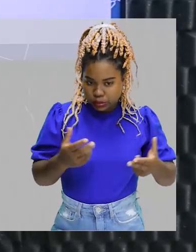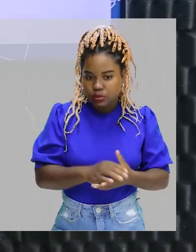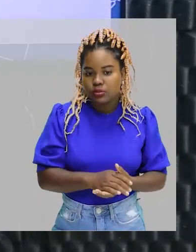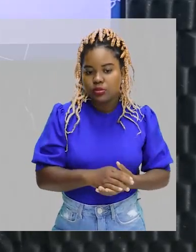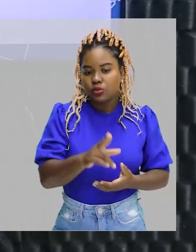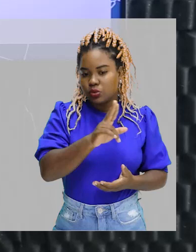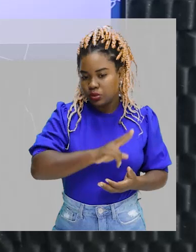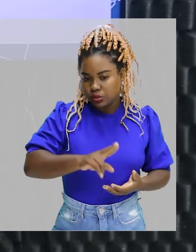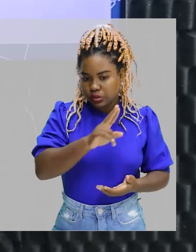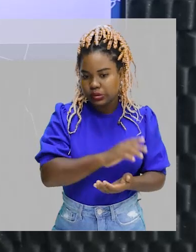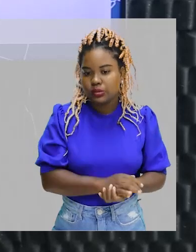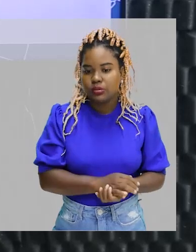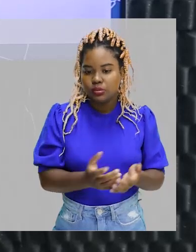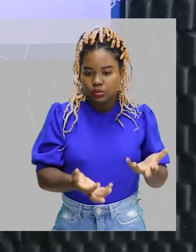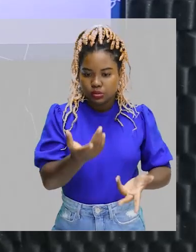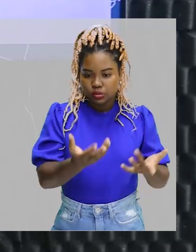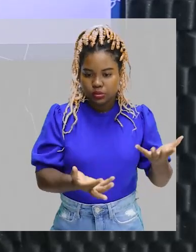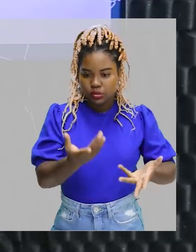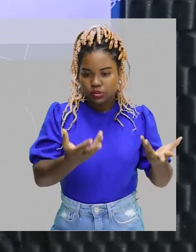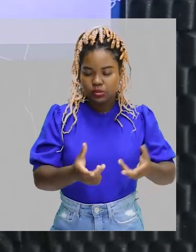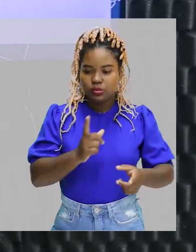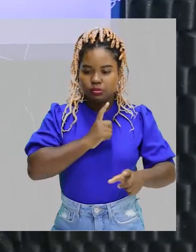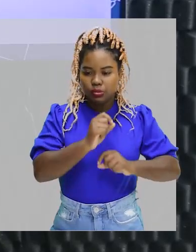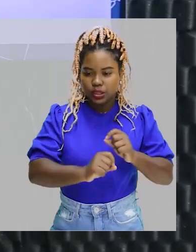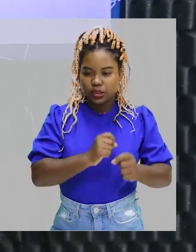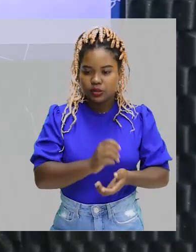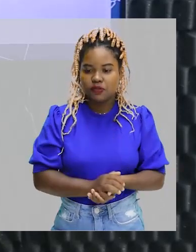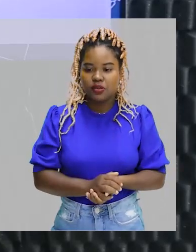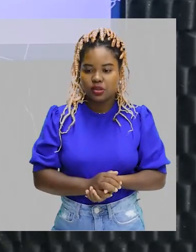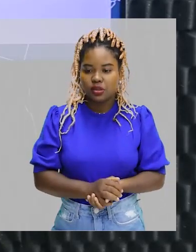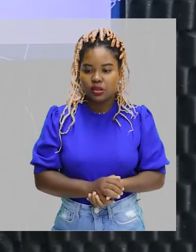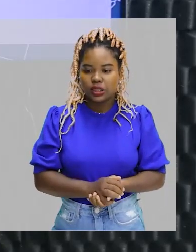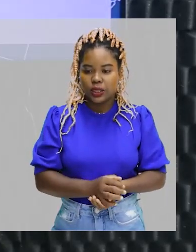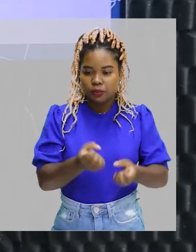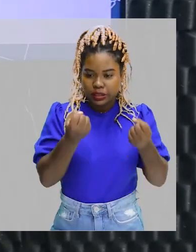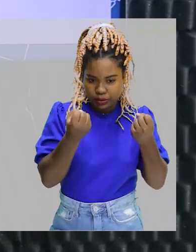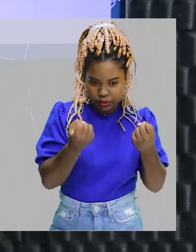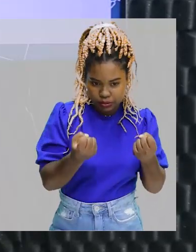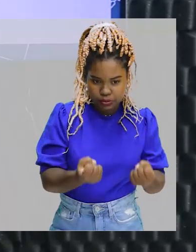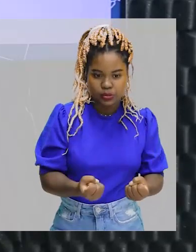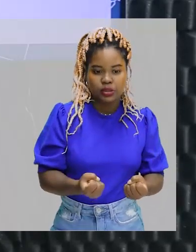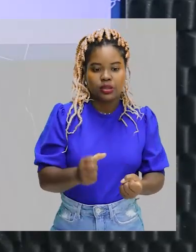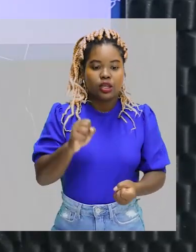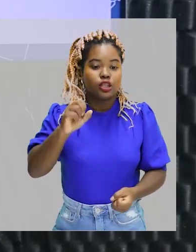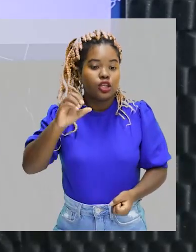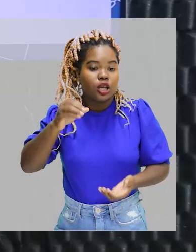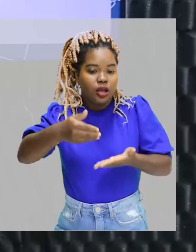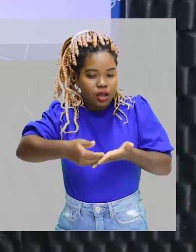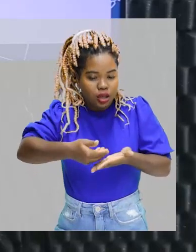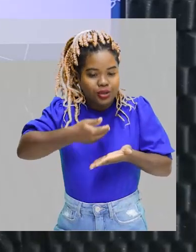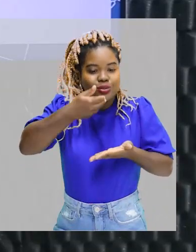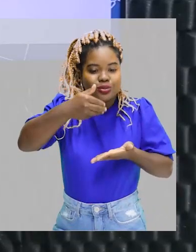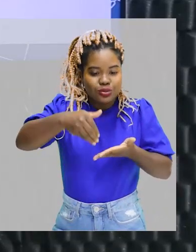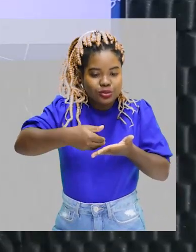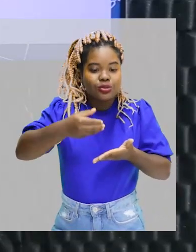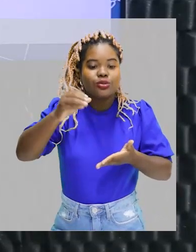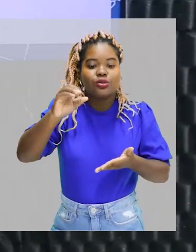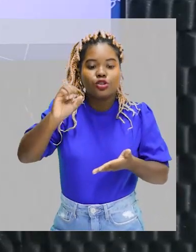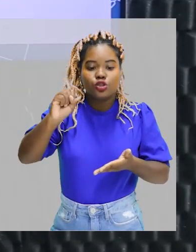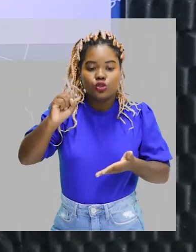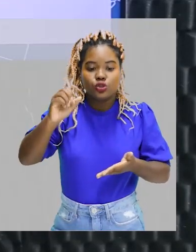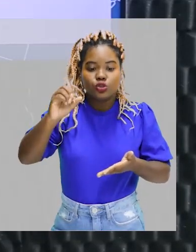dos doces. Então, aquele volume de água ele vai entrar em ebulição e essa água vai